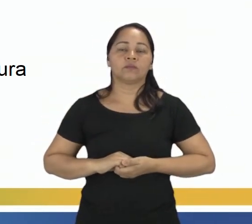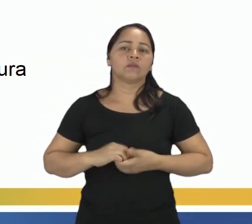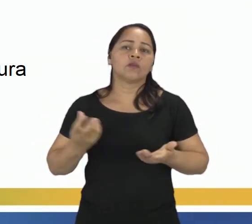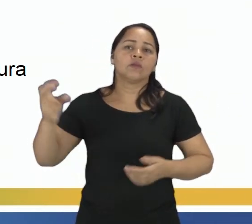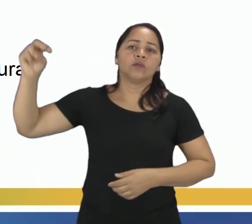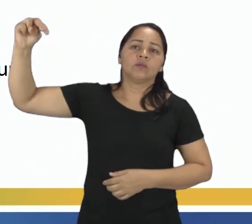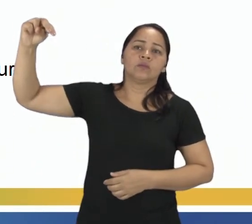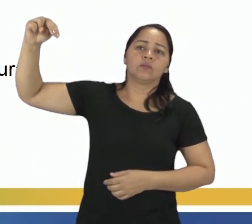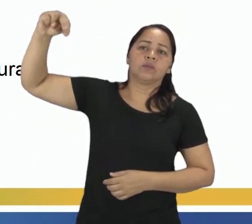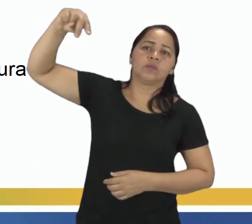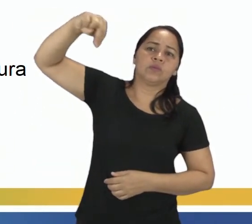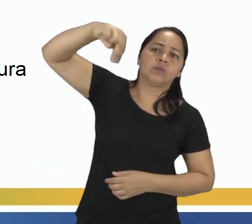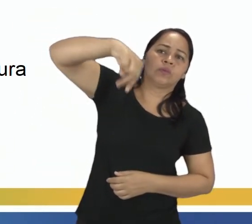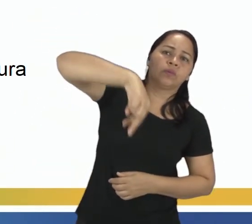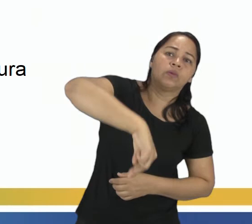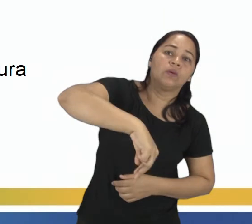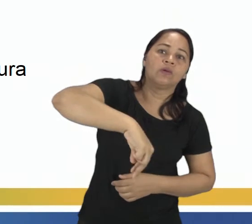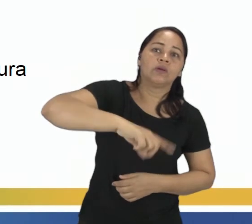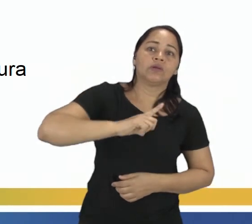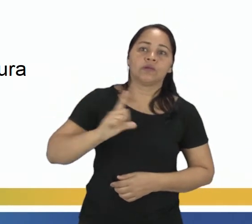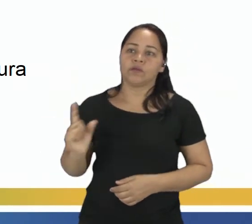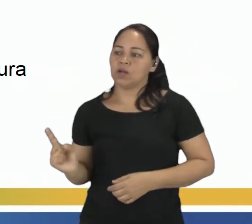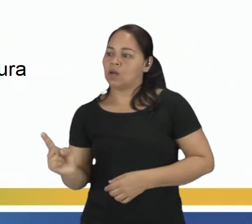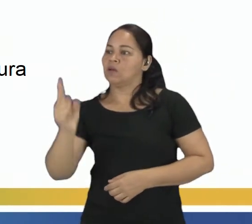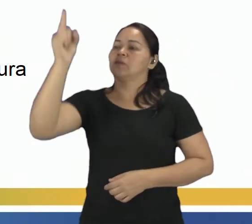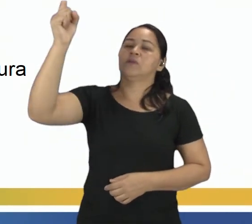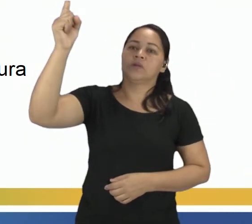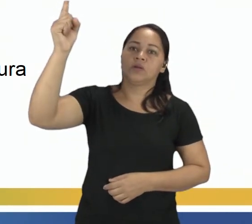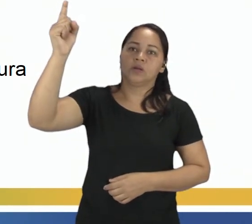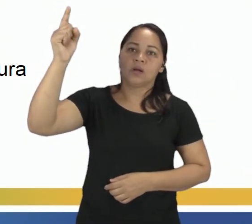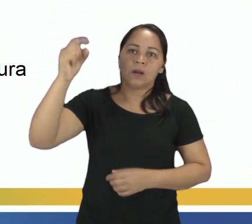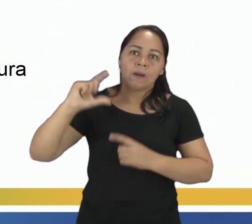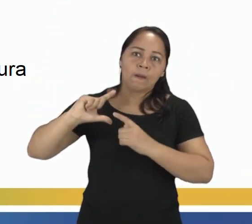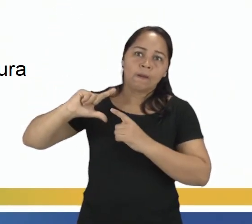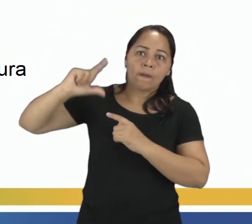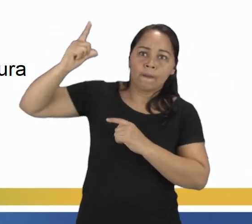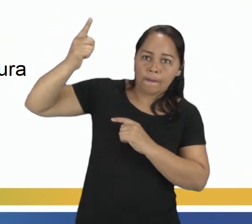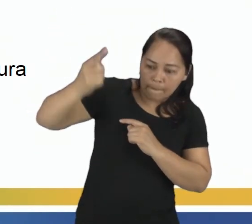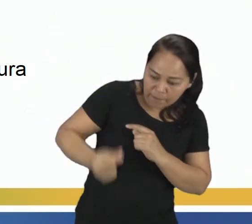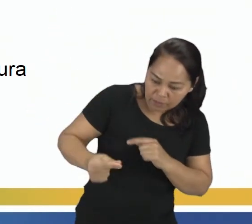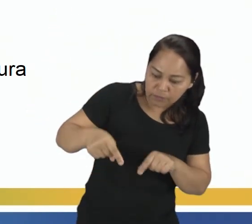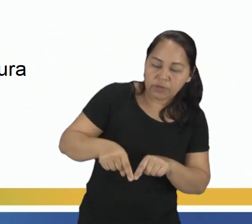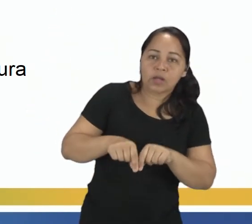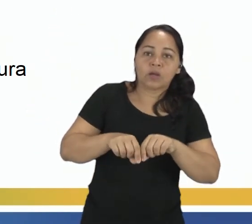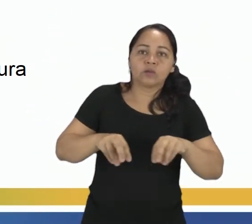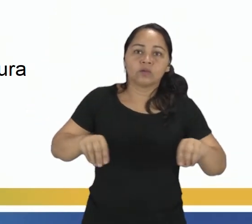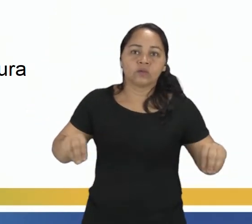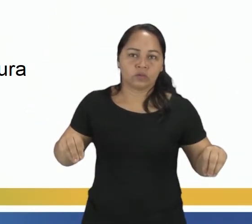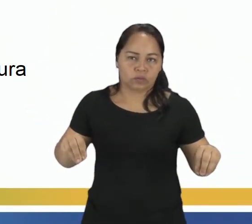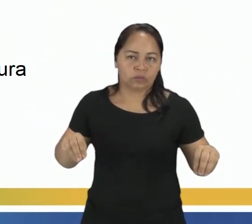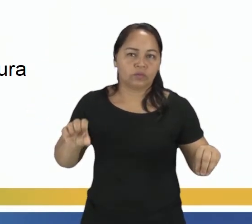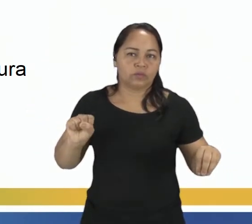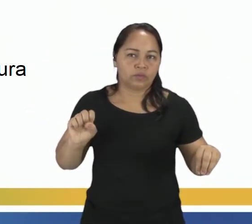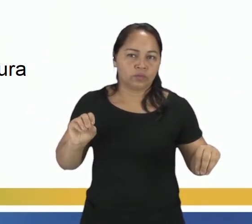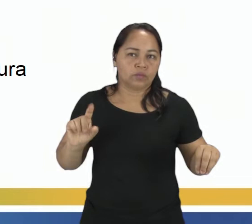corpo lançado alcançou a altura máxima em relação ao solo. E aí eu queria te chamar a atenção para uma coisa.